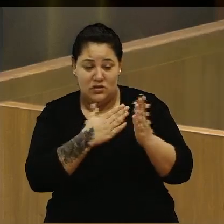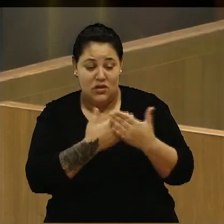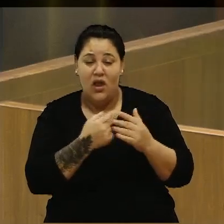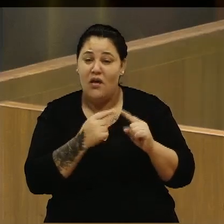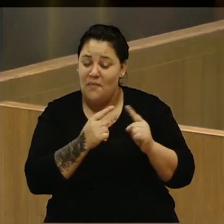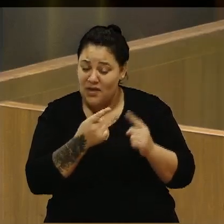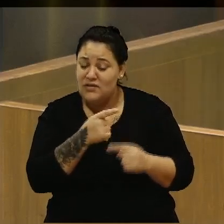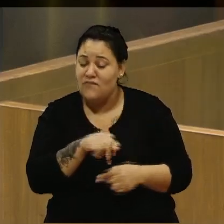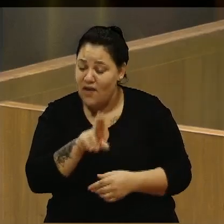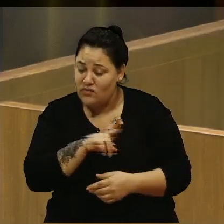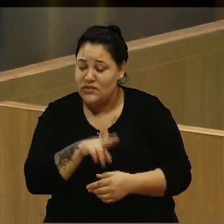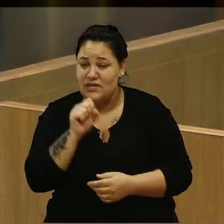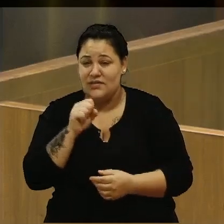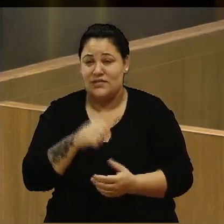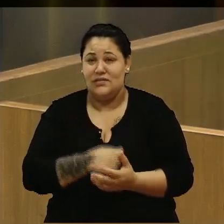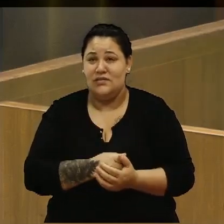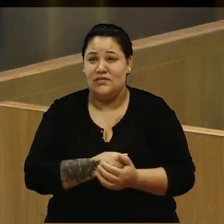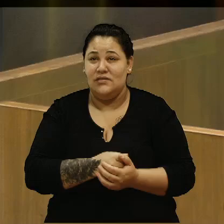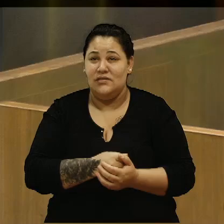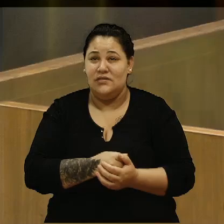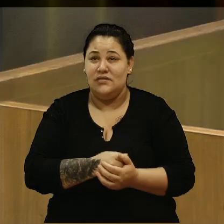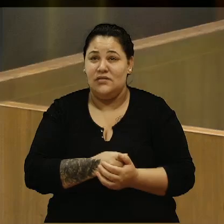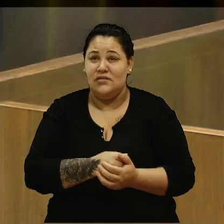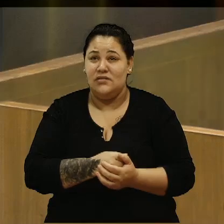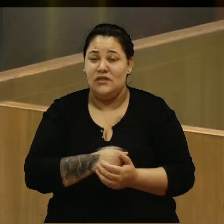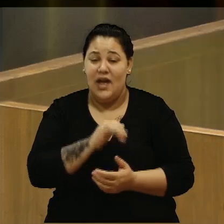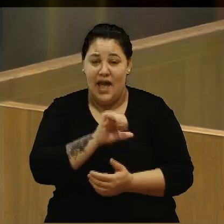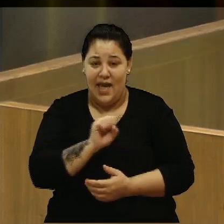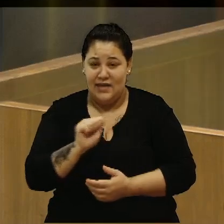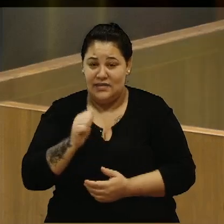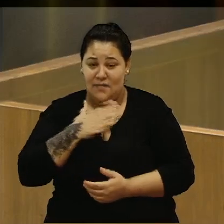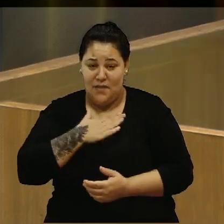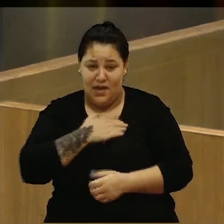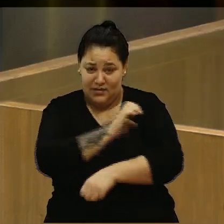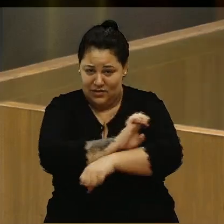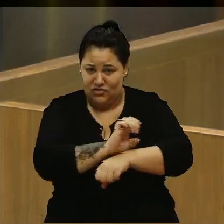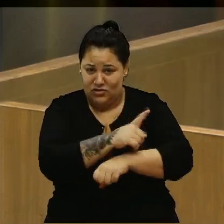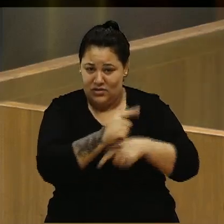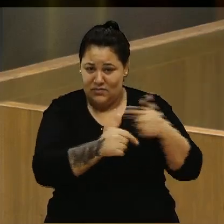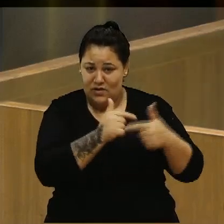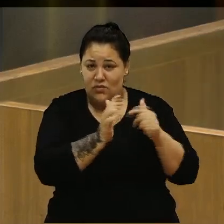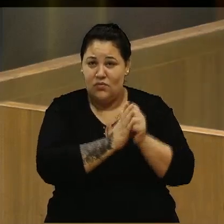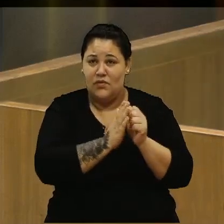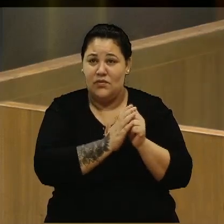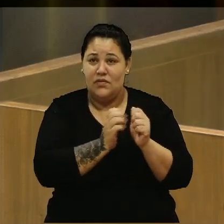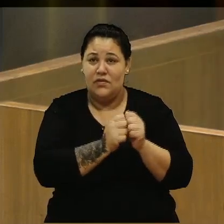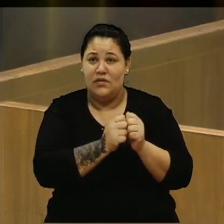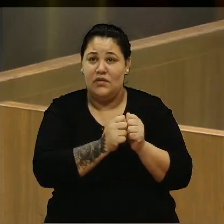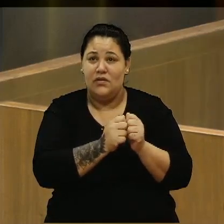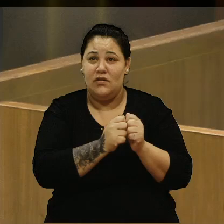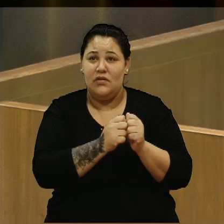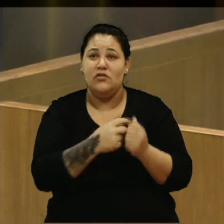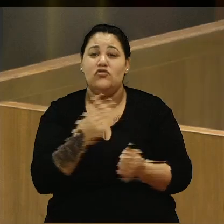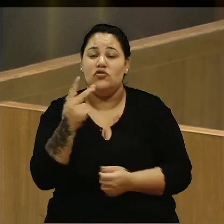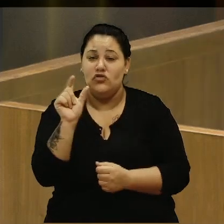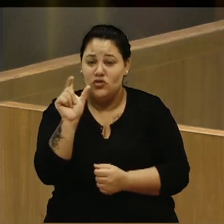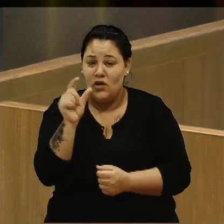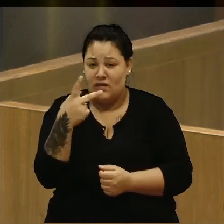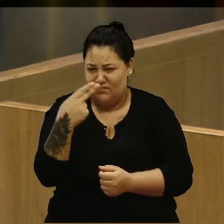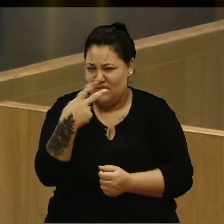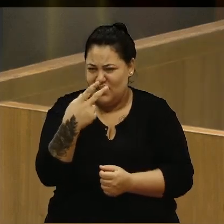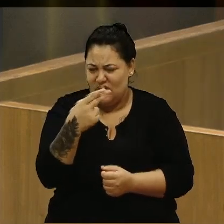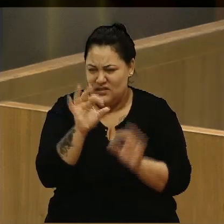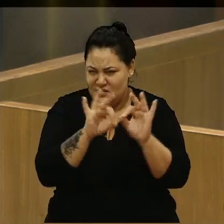comentando, a Isa, minha estagiária, ali comentou que numa situação uma pessoa botou aqui a tesourinha,